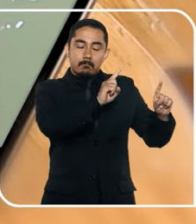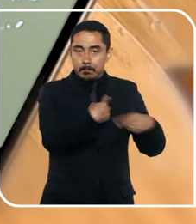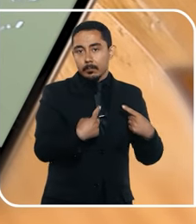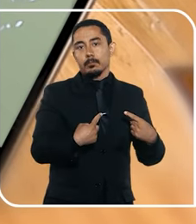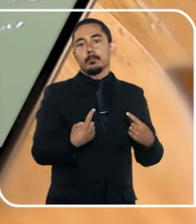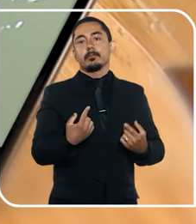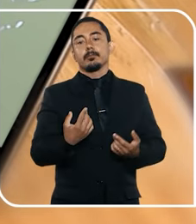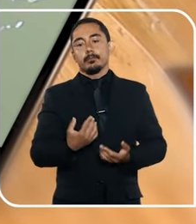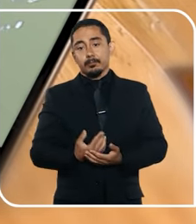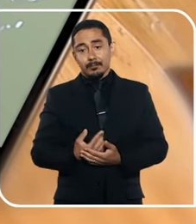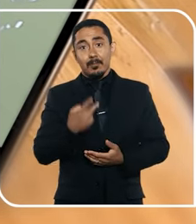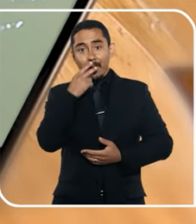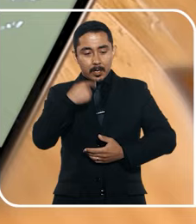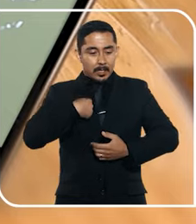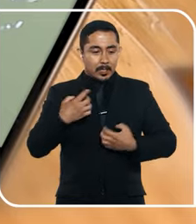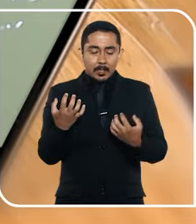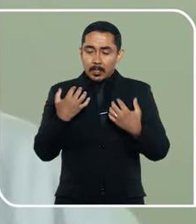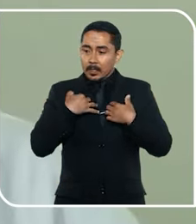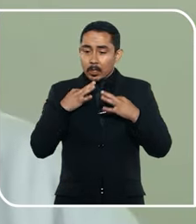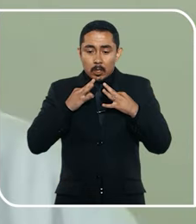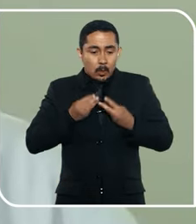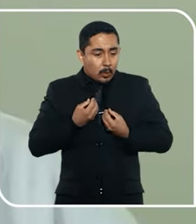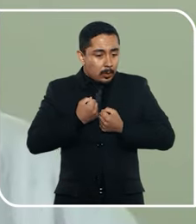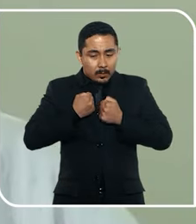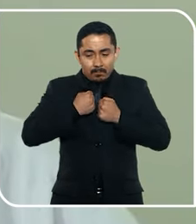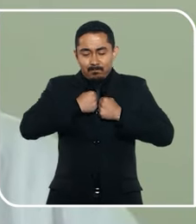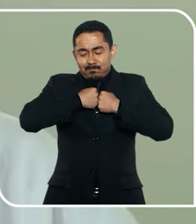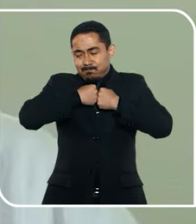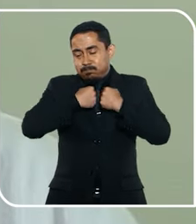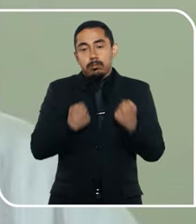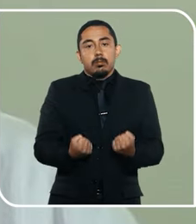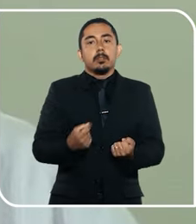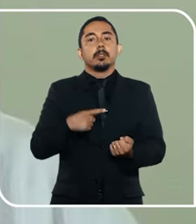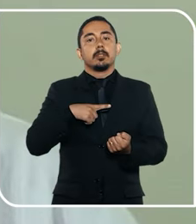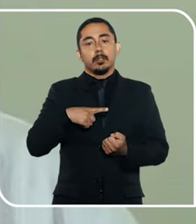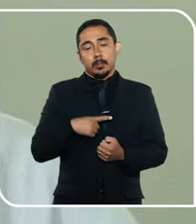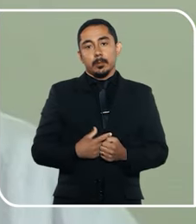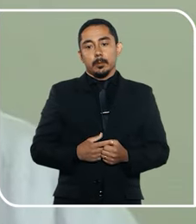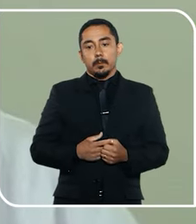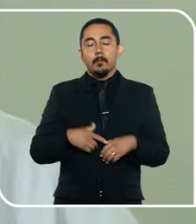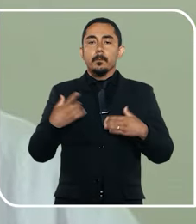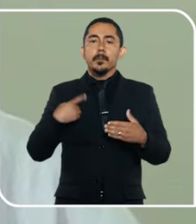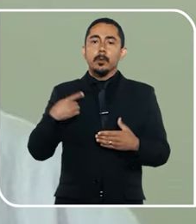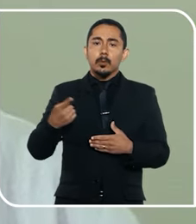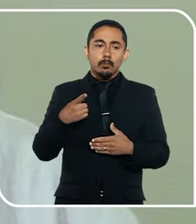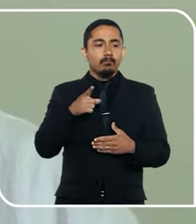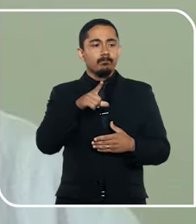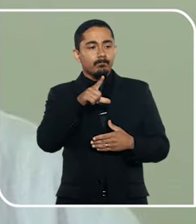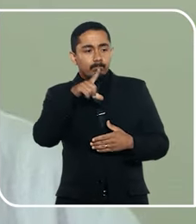estava me tirando praticamente tudo. Quando eu optei